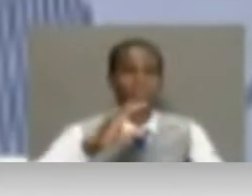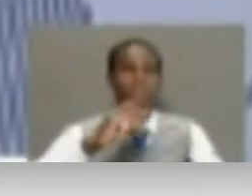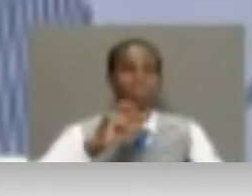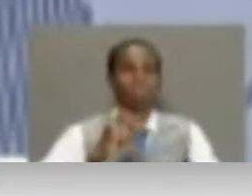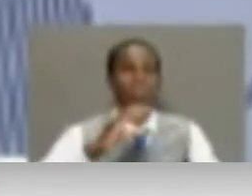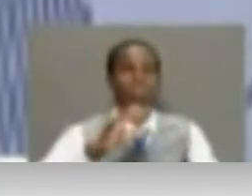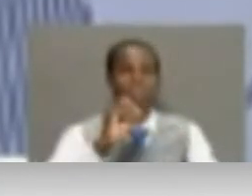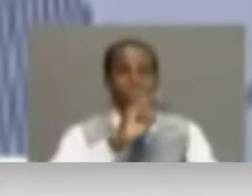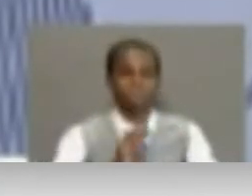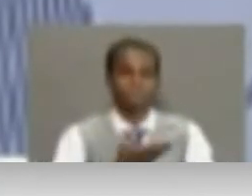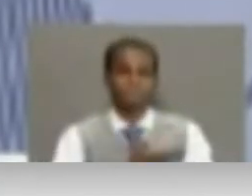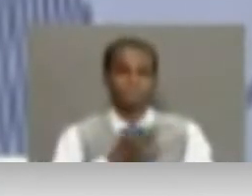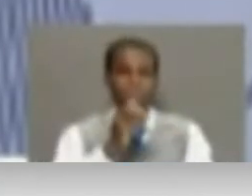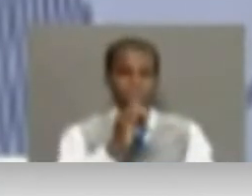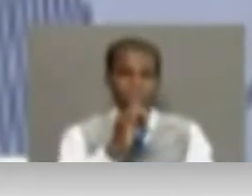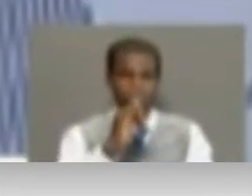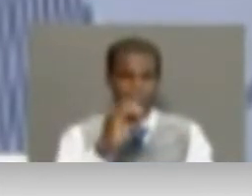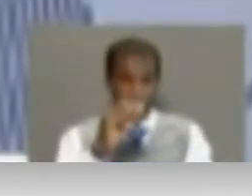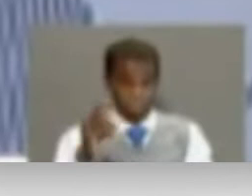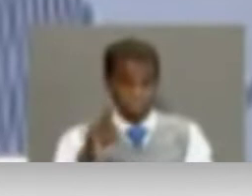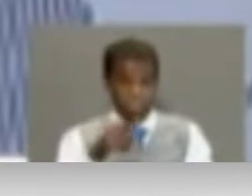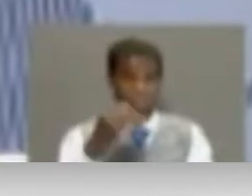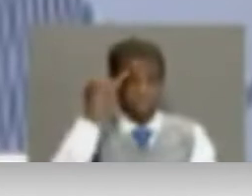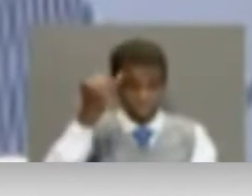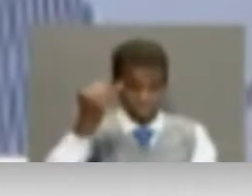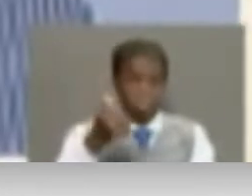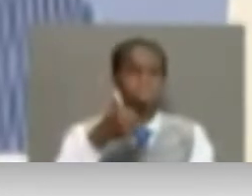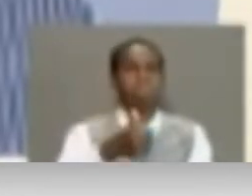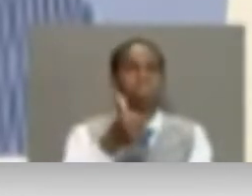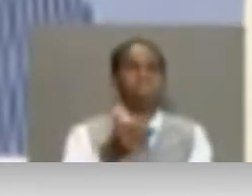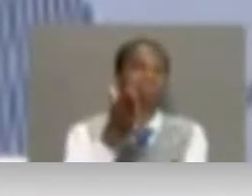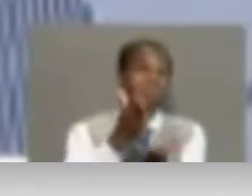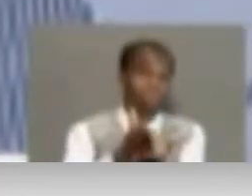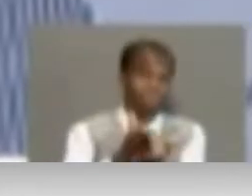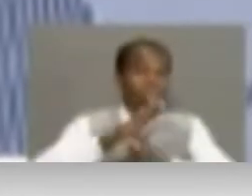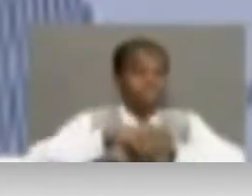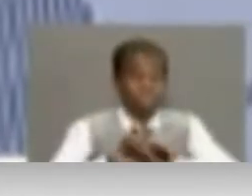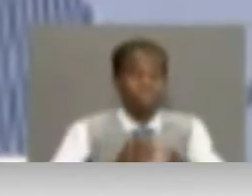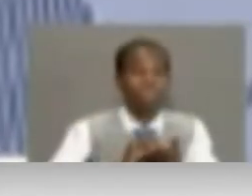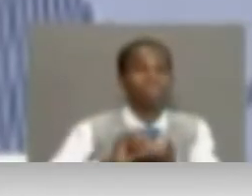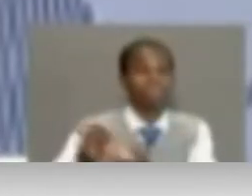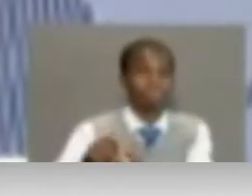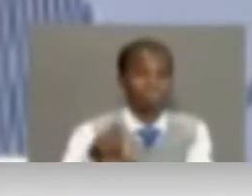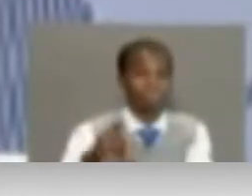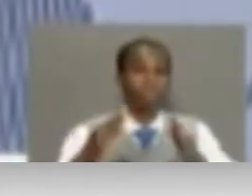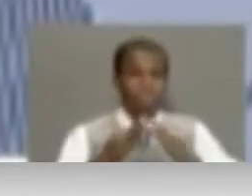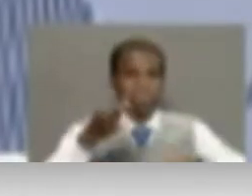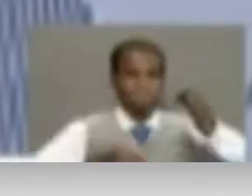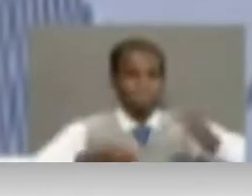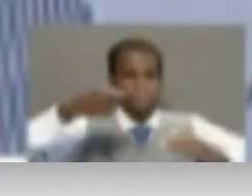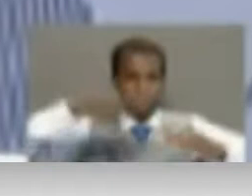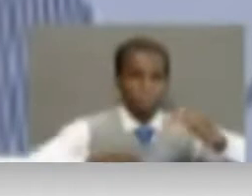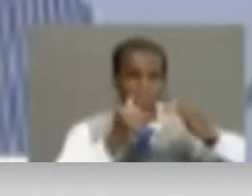tecnicamente esteve muito bem em função dos factos que foram ao conhecimento do Tribunal Constitucional. No caso,